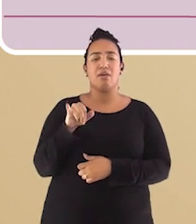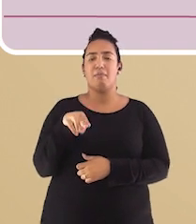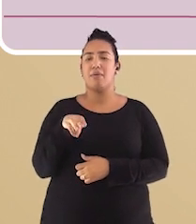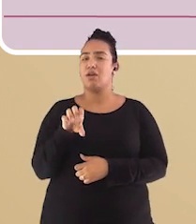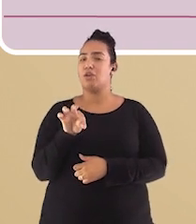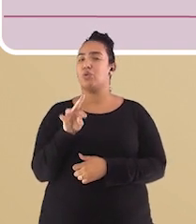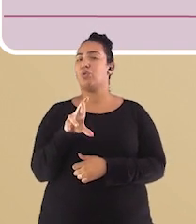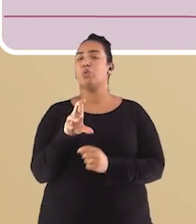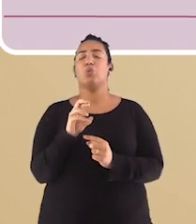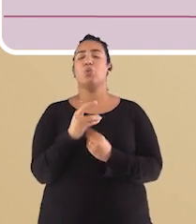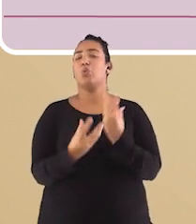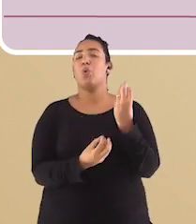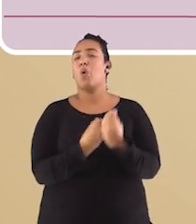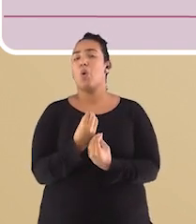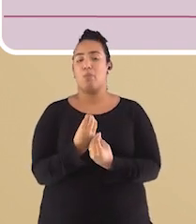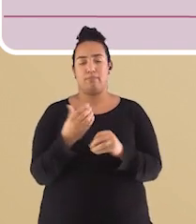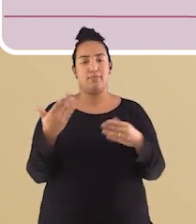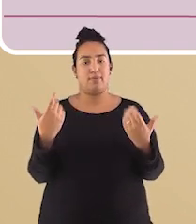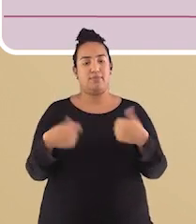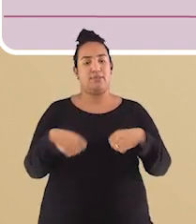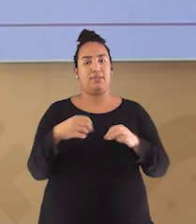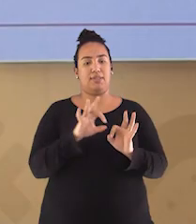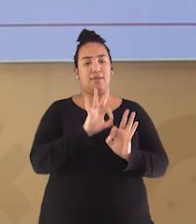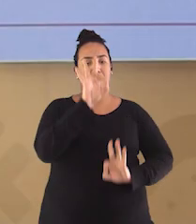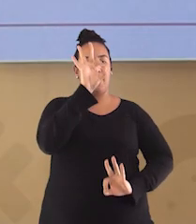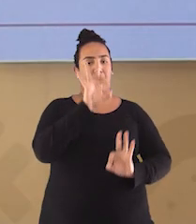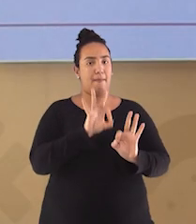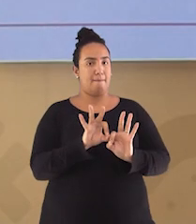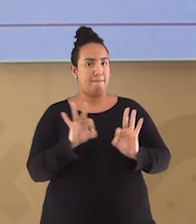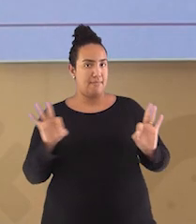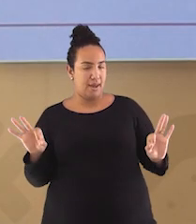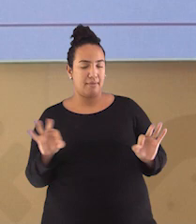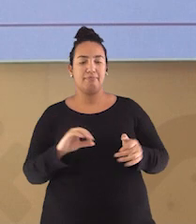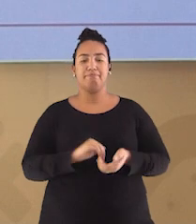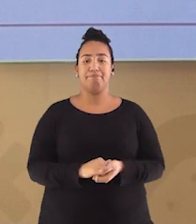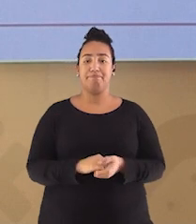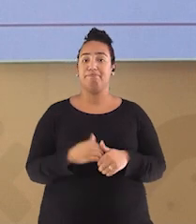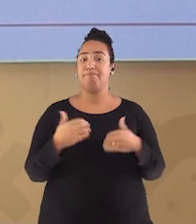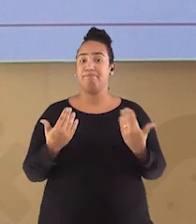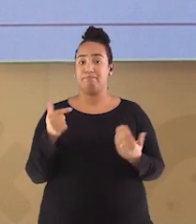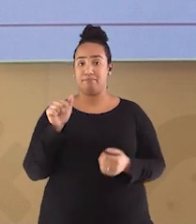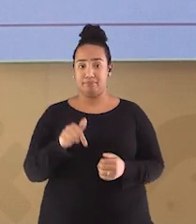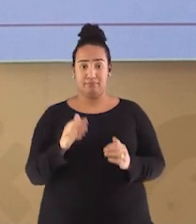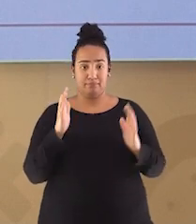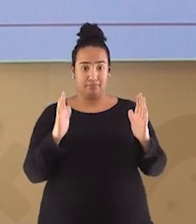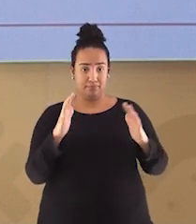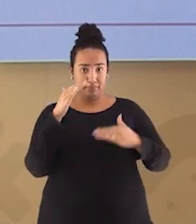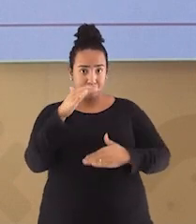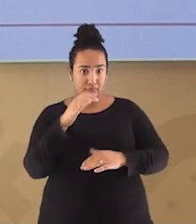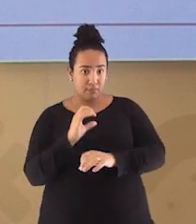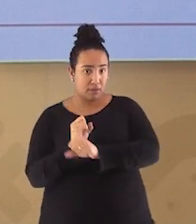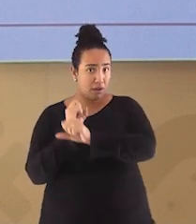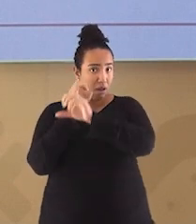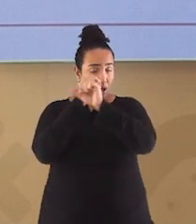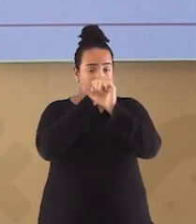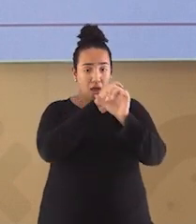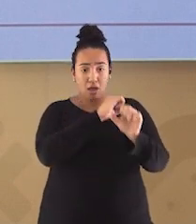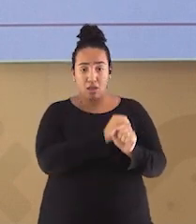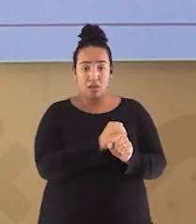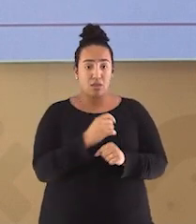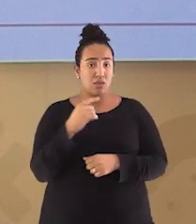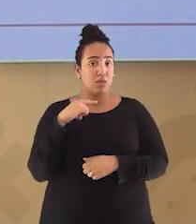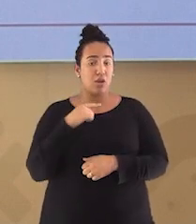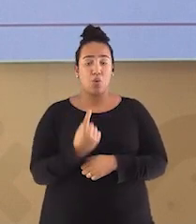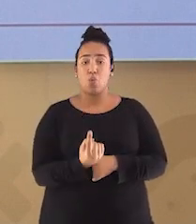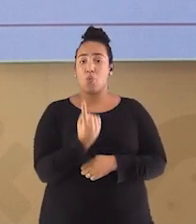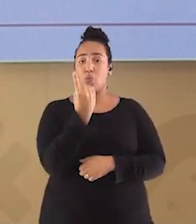medir o seu entorno o perímetro ele remete a uma única dimensão a uma unidade